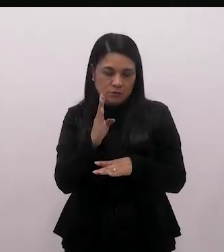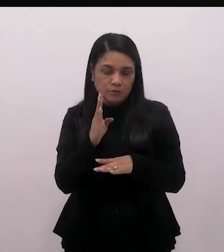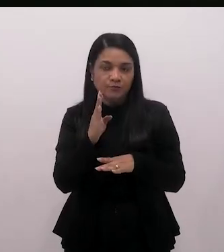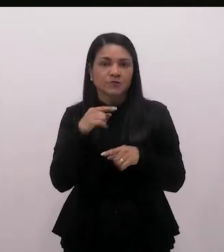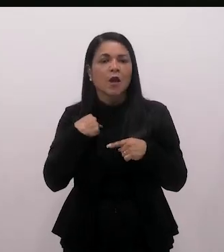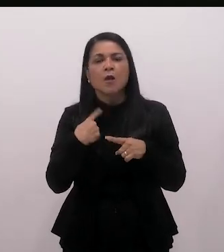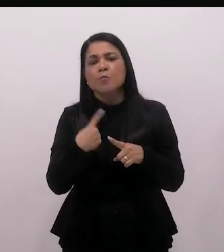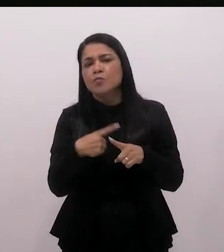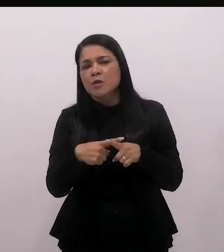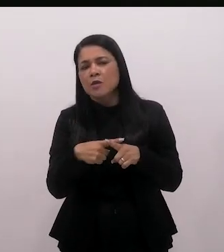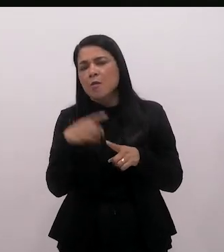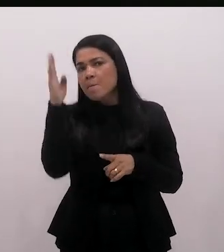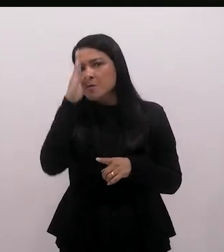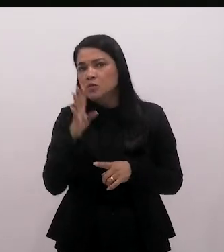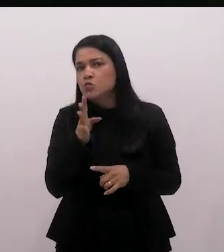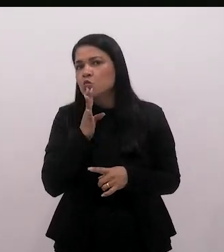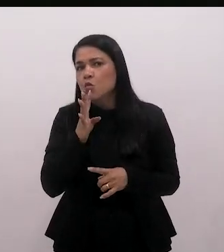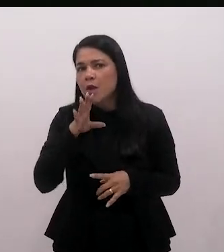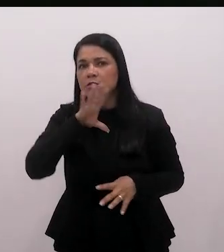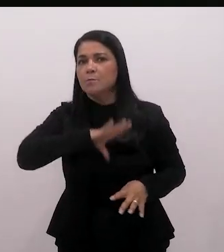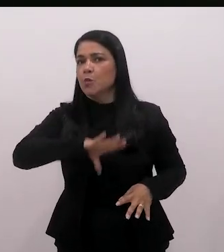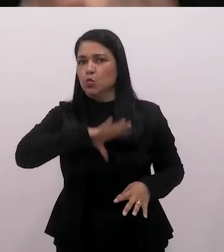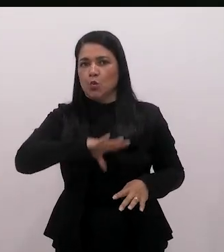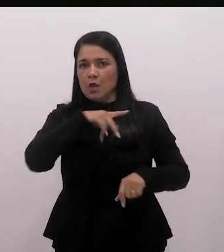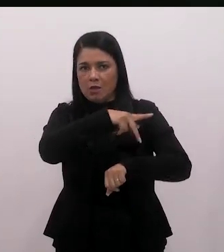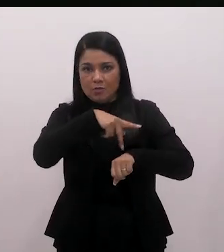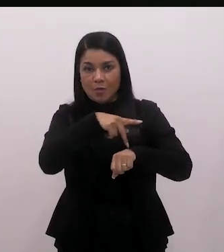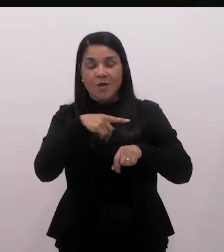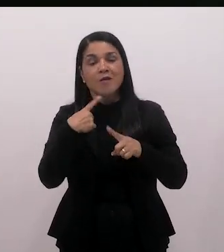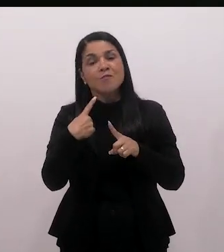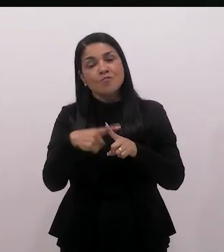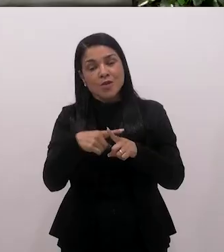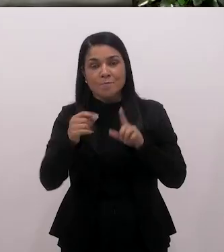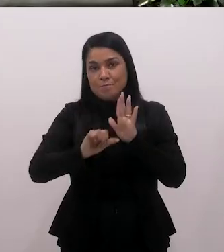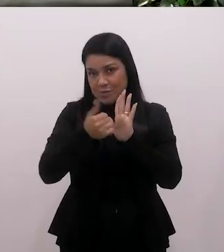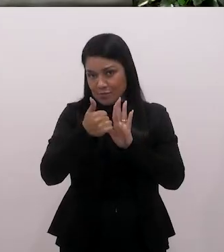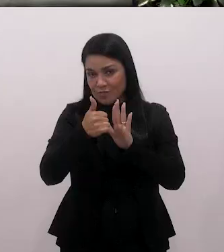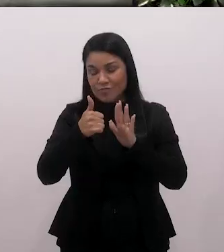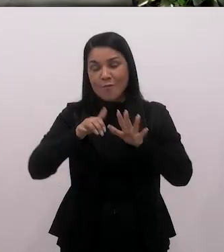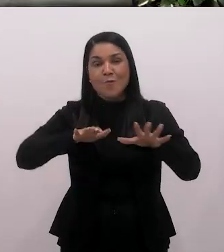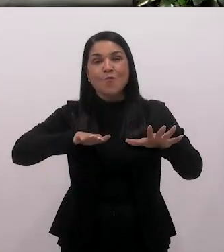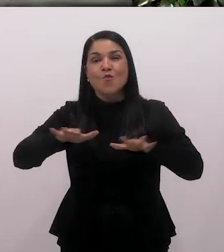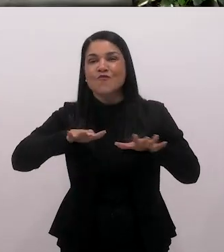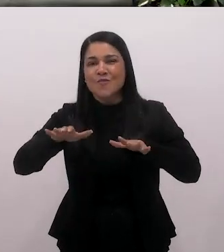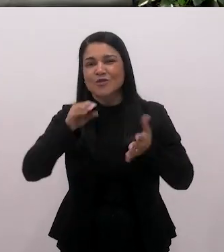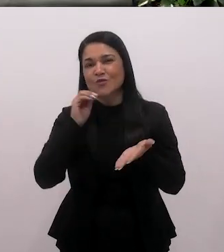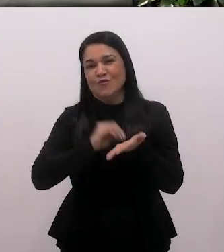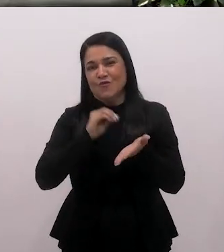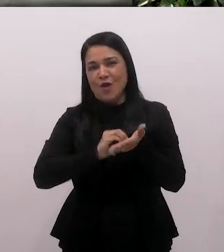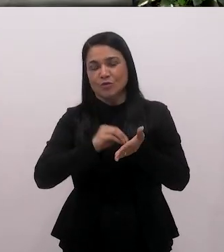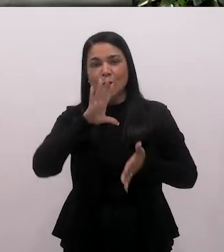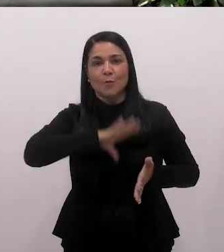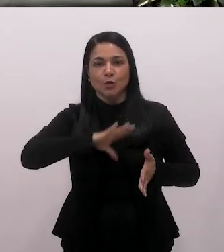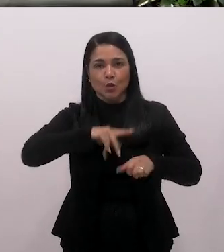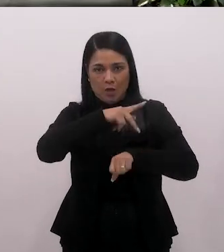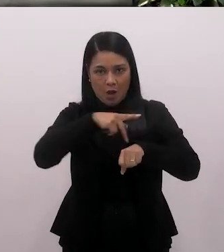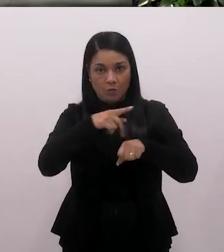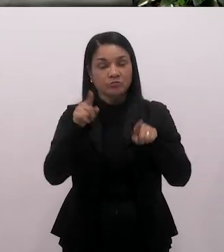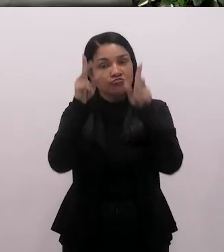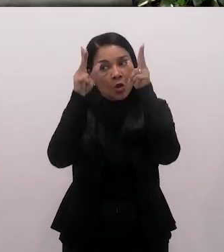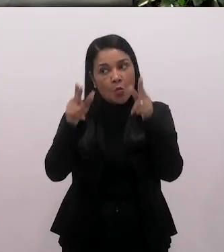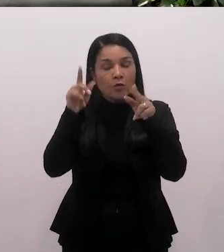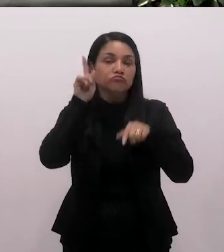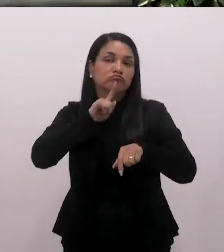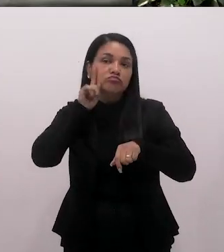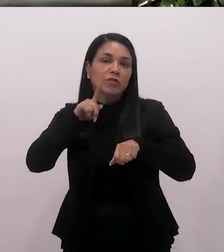o Brasil não conhece? Primeiro, porque Portugal ainda não fez esse movimento. Isso. Eu sempre assumo, da mesma maneira que eu assumia nos Estados Unidos,